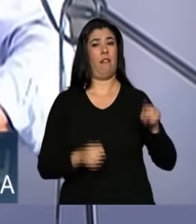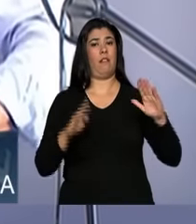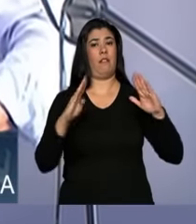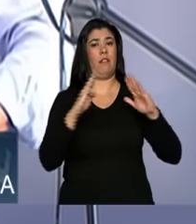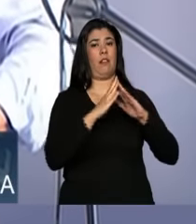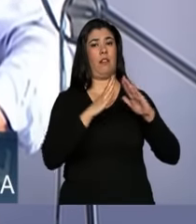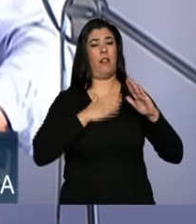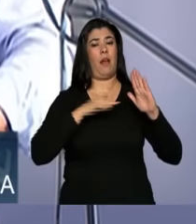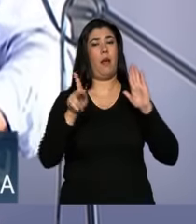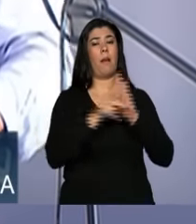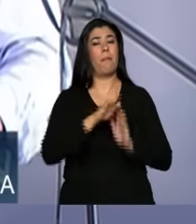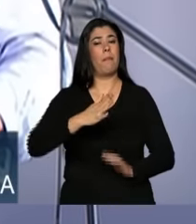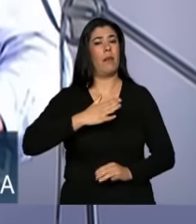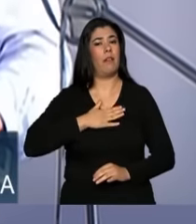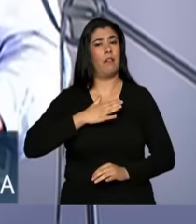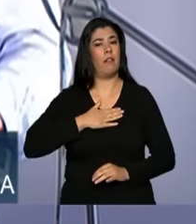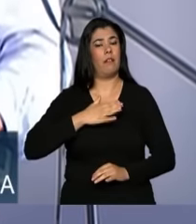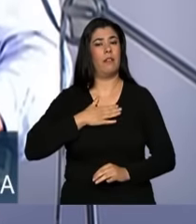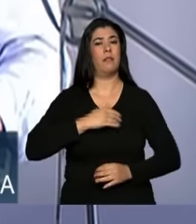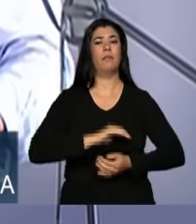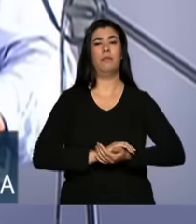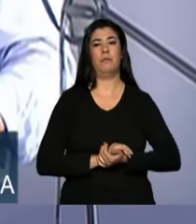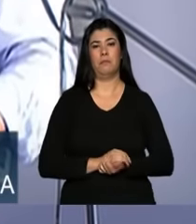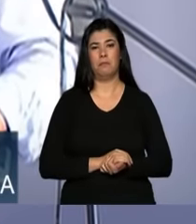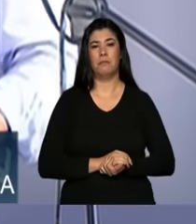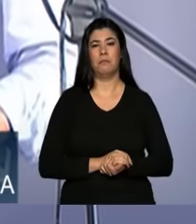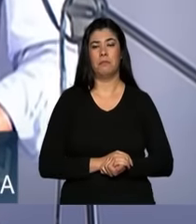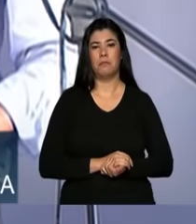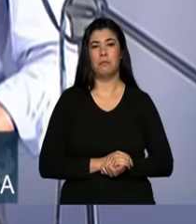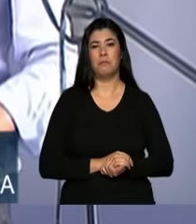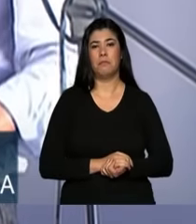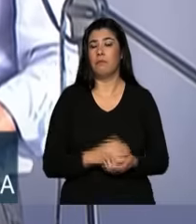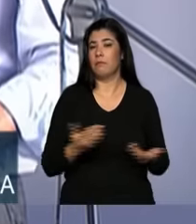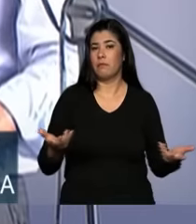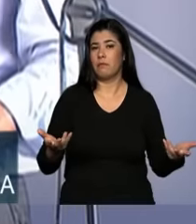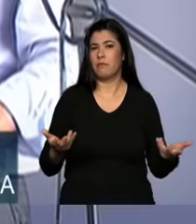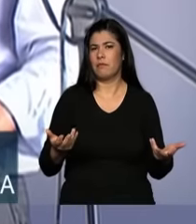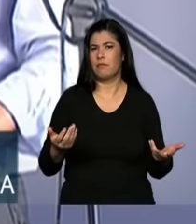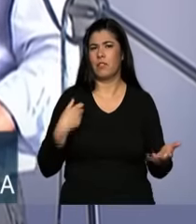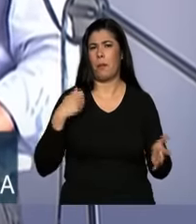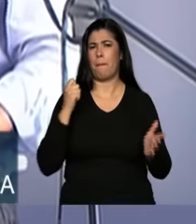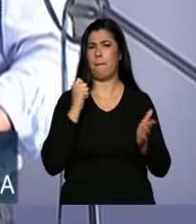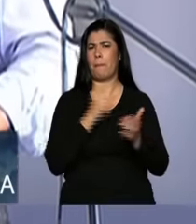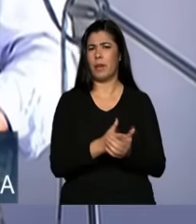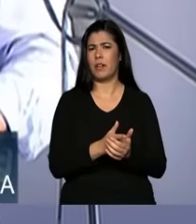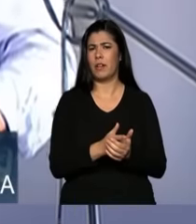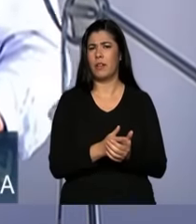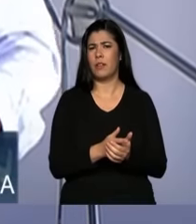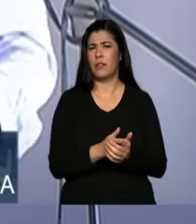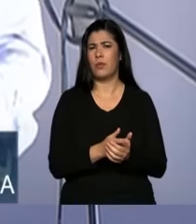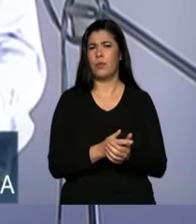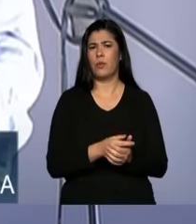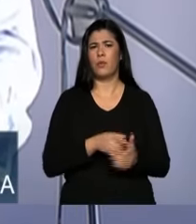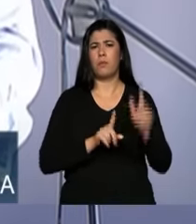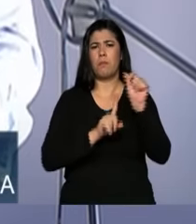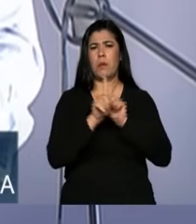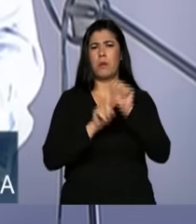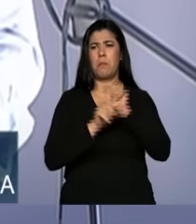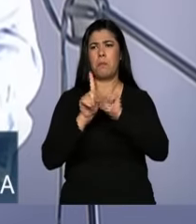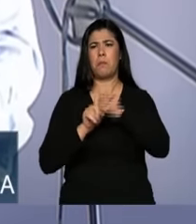é minha. Ou seja, a gente não está pagando R$ 300 todo